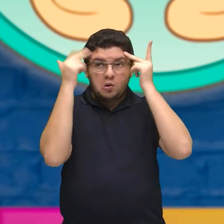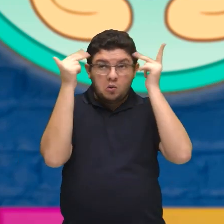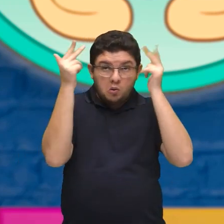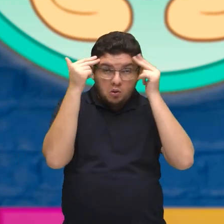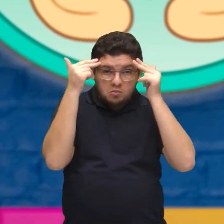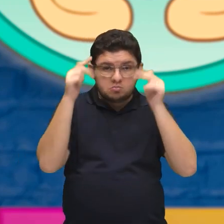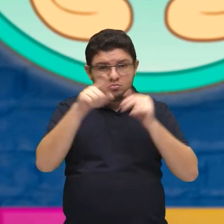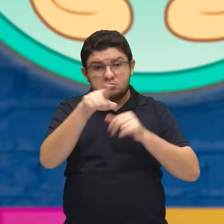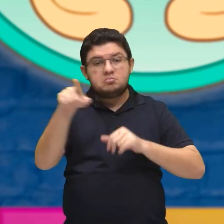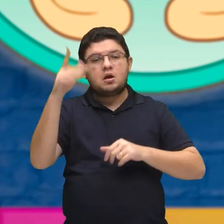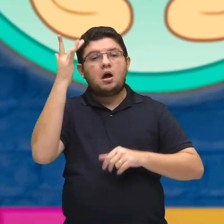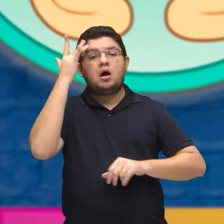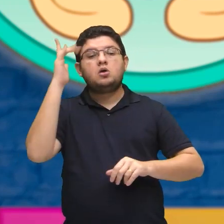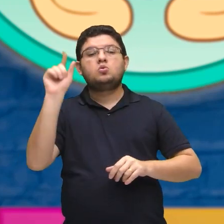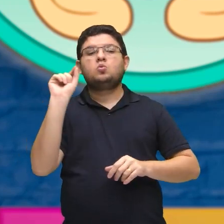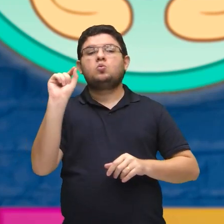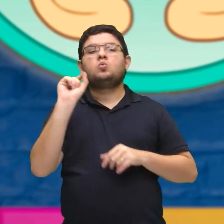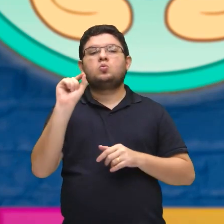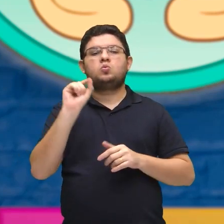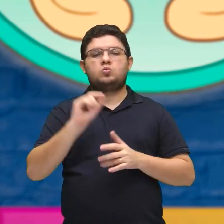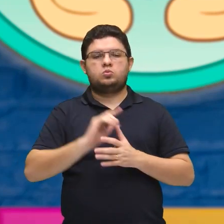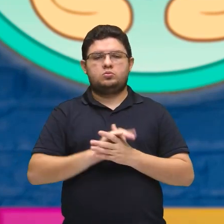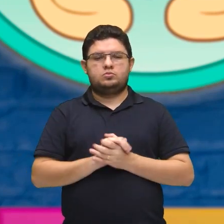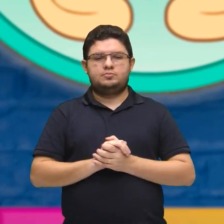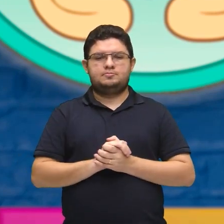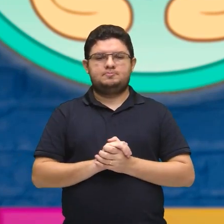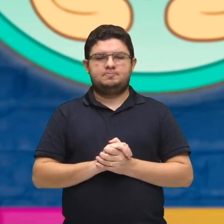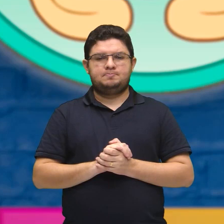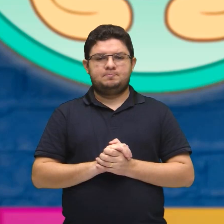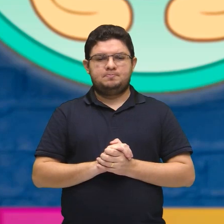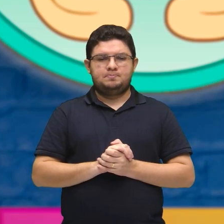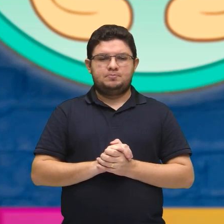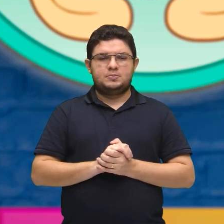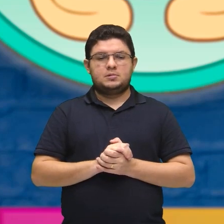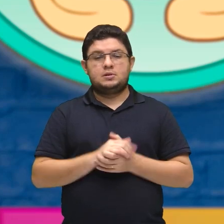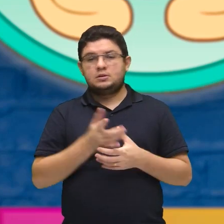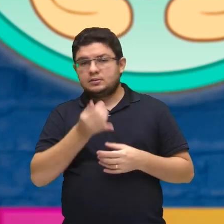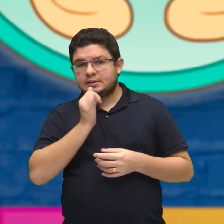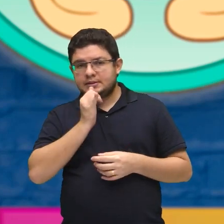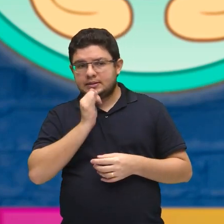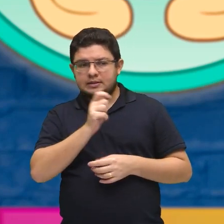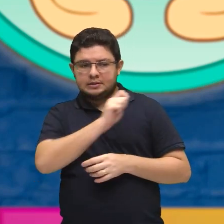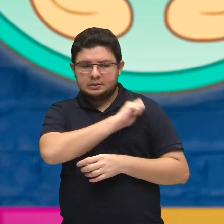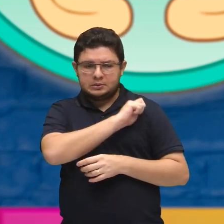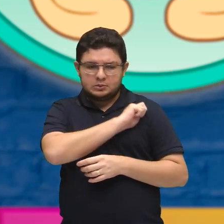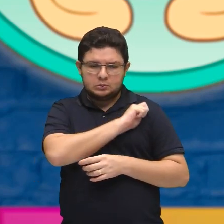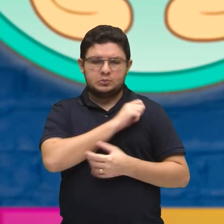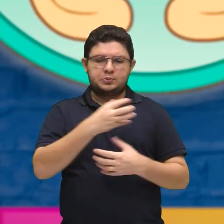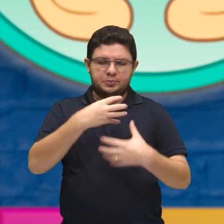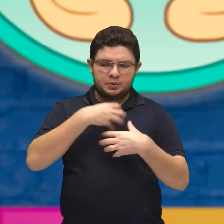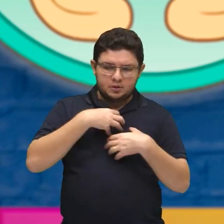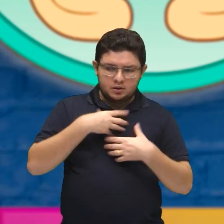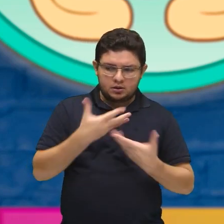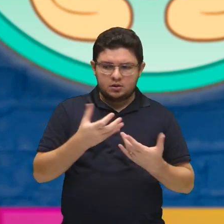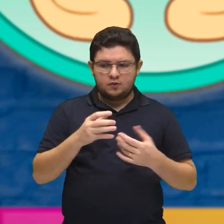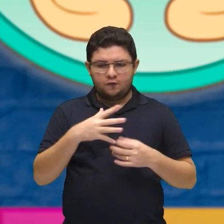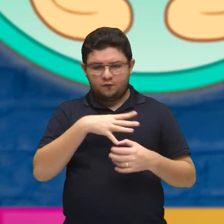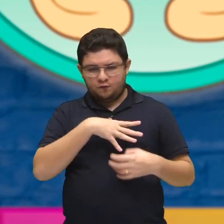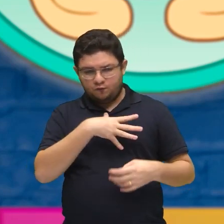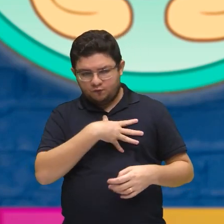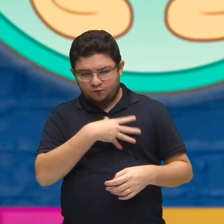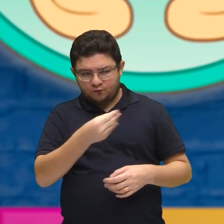cyberbullying tem alguma consequência para o meu aluno, para o meu filho? Ou quais seriam